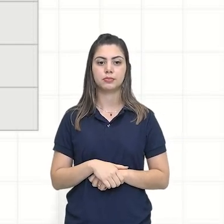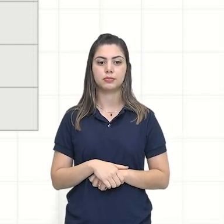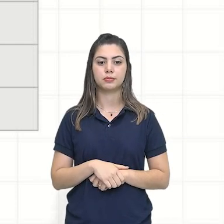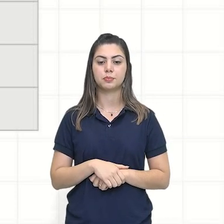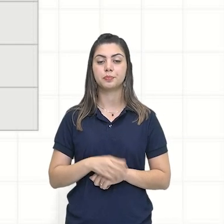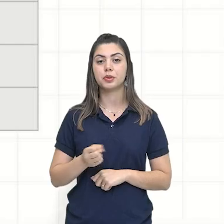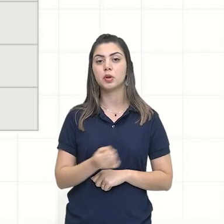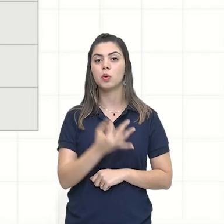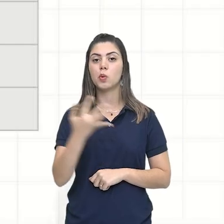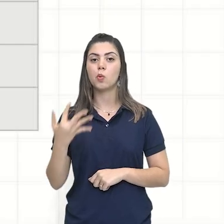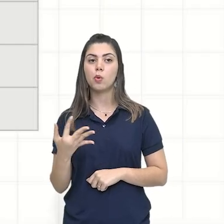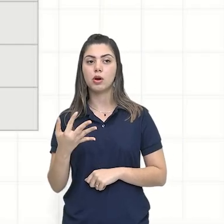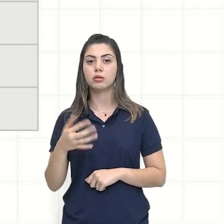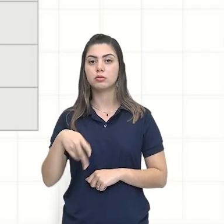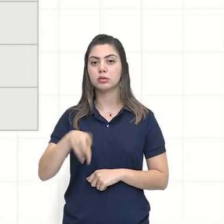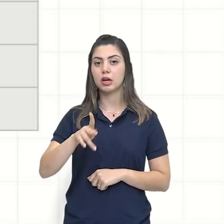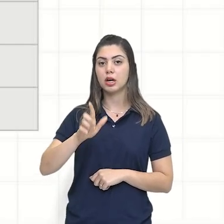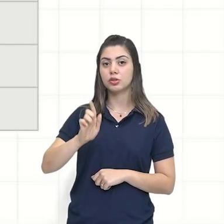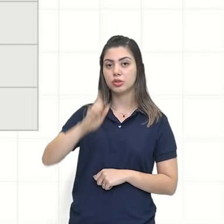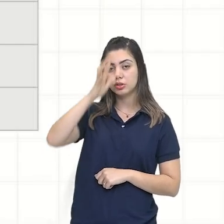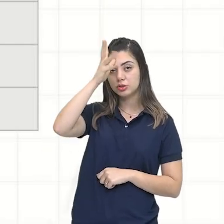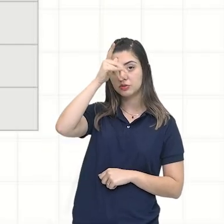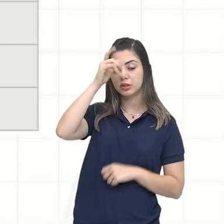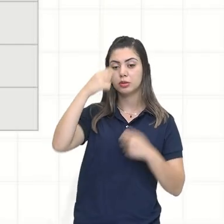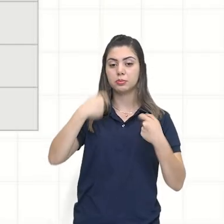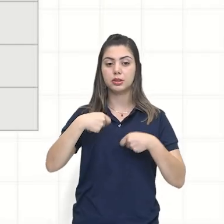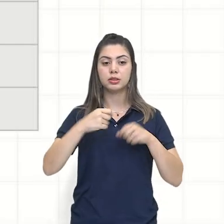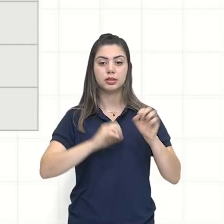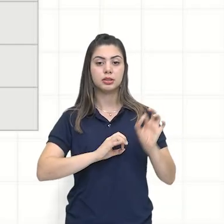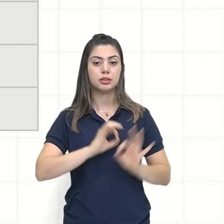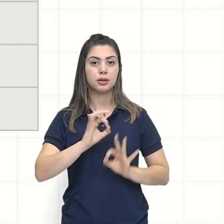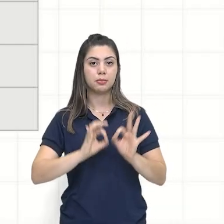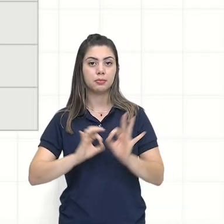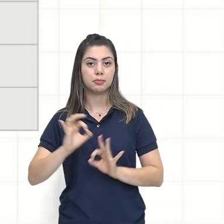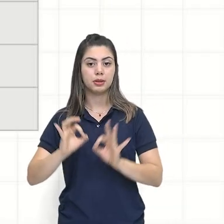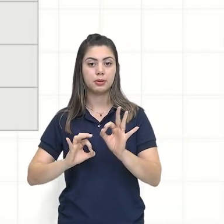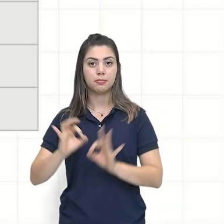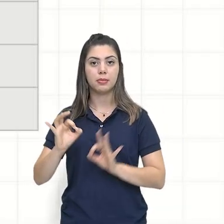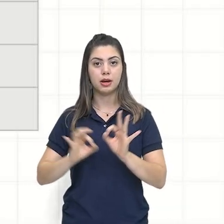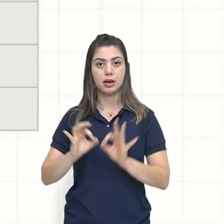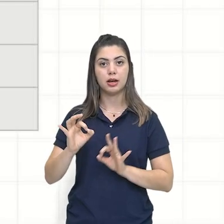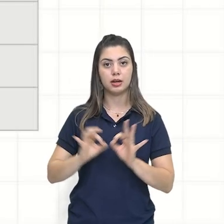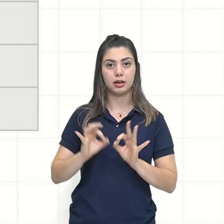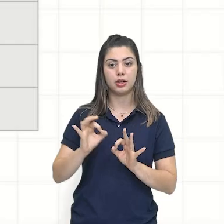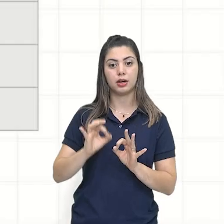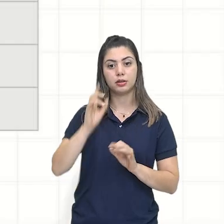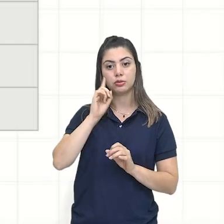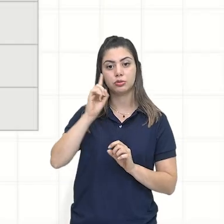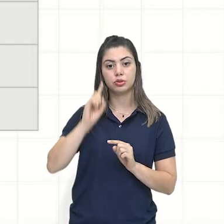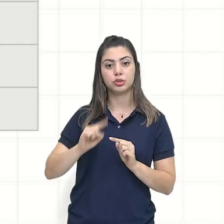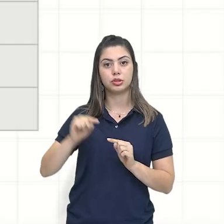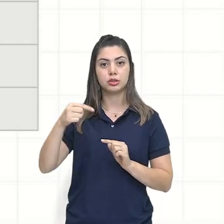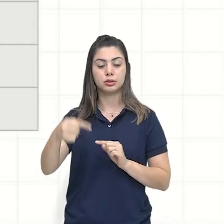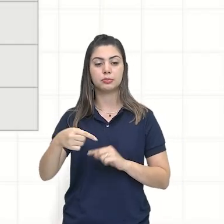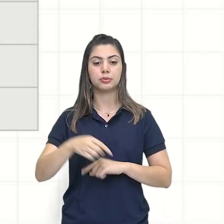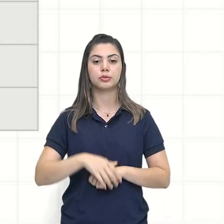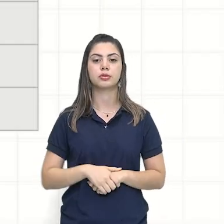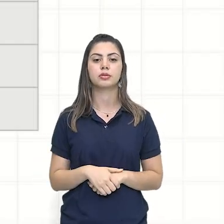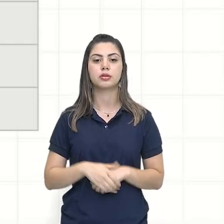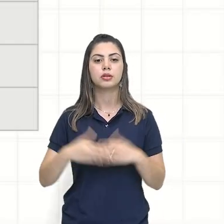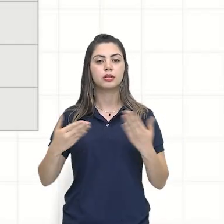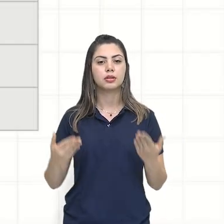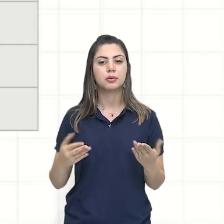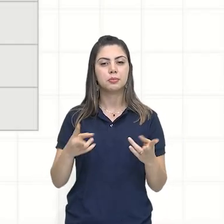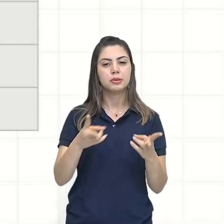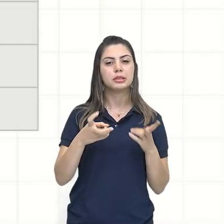Quantos quilos de frango devem ser separados para serem descongelados para o dia seguinte? Olha só a importância, né, de